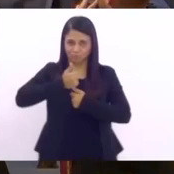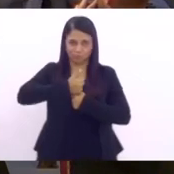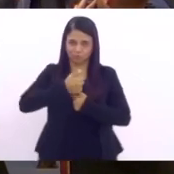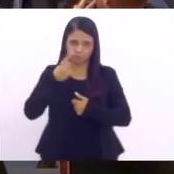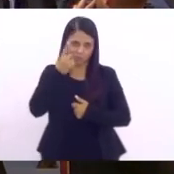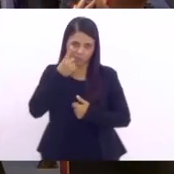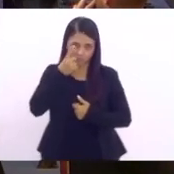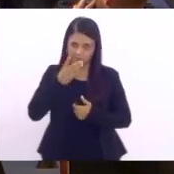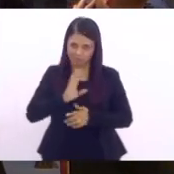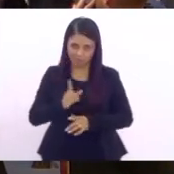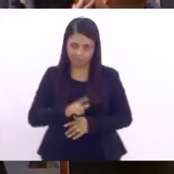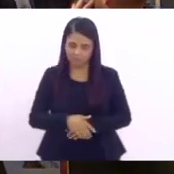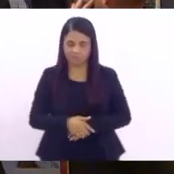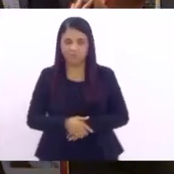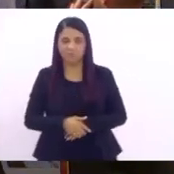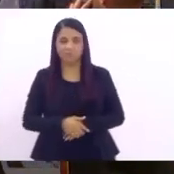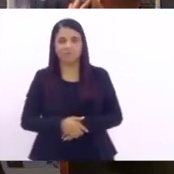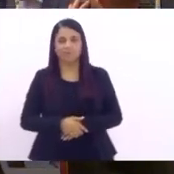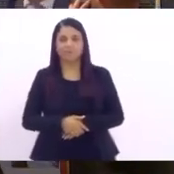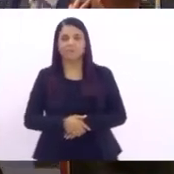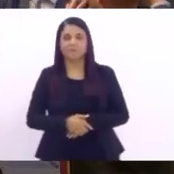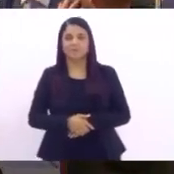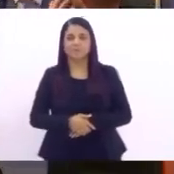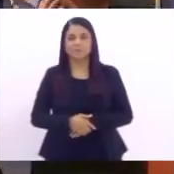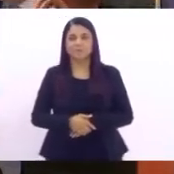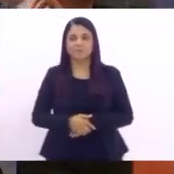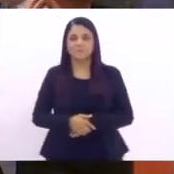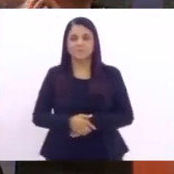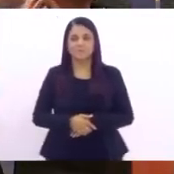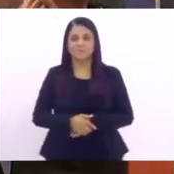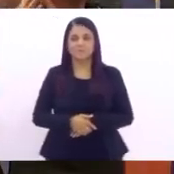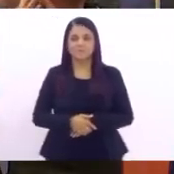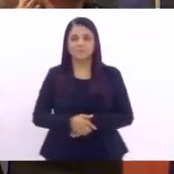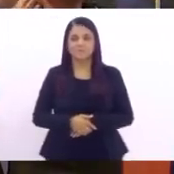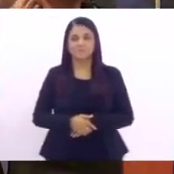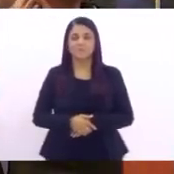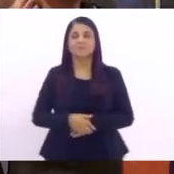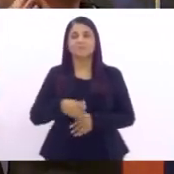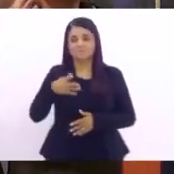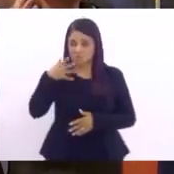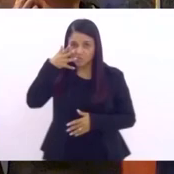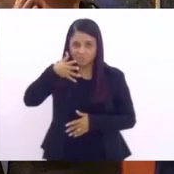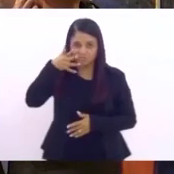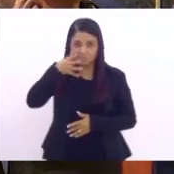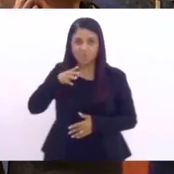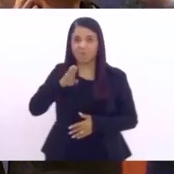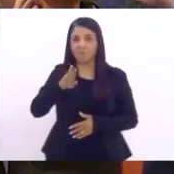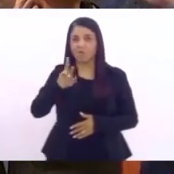ser... Pode falar, deputado Bruno Dauari, secretário, deputado.